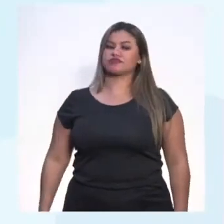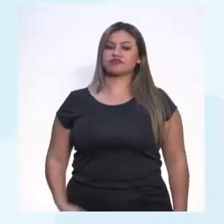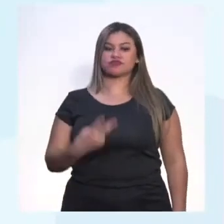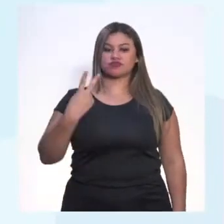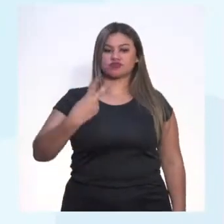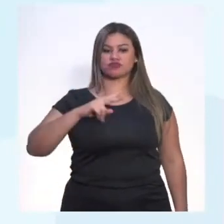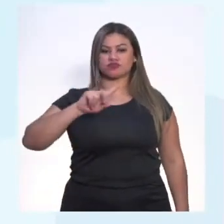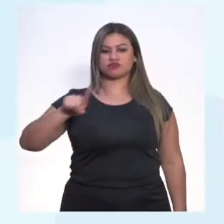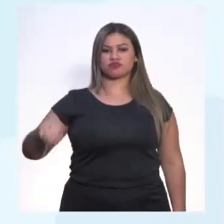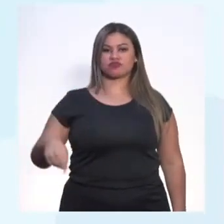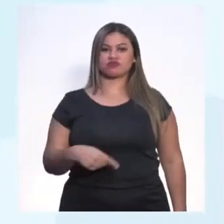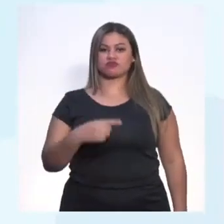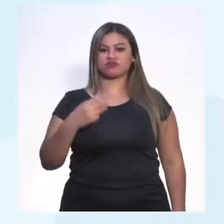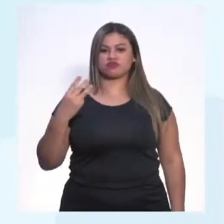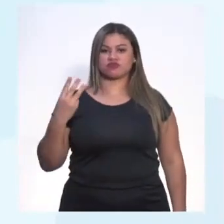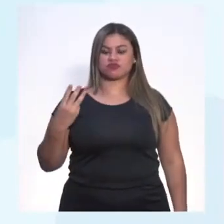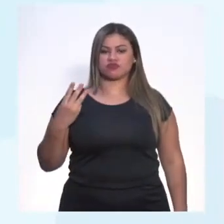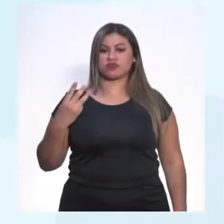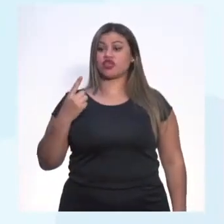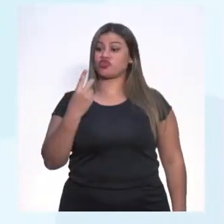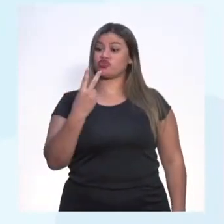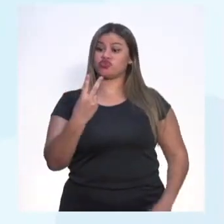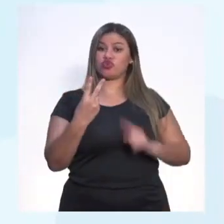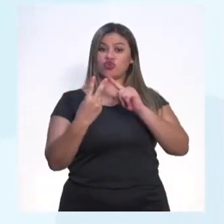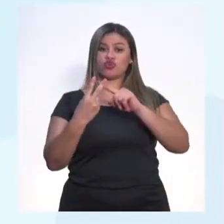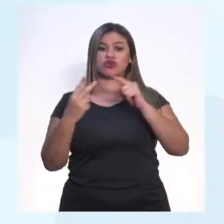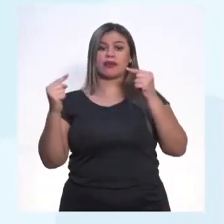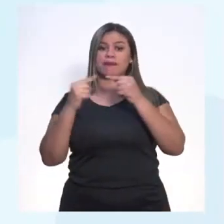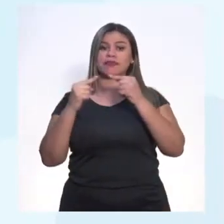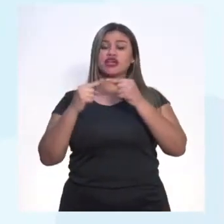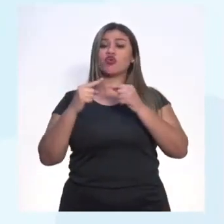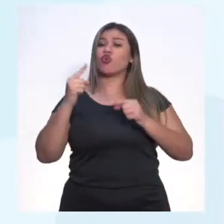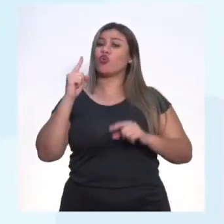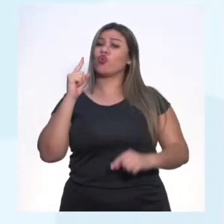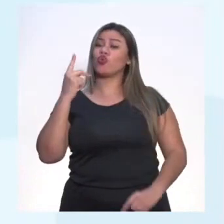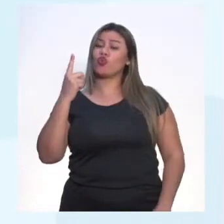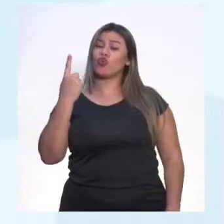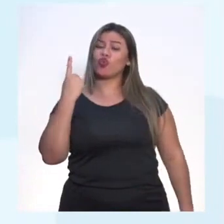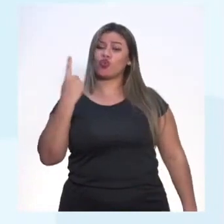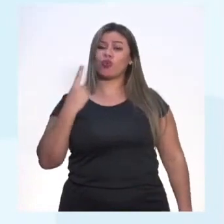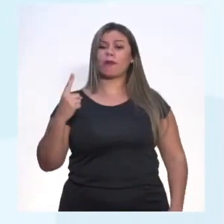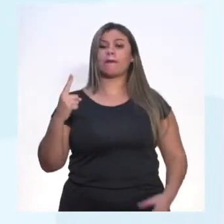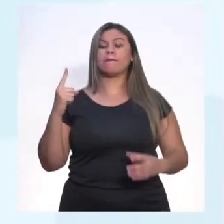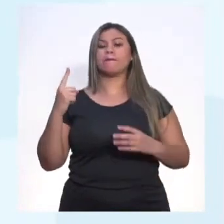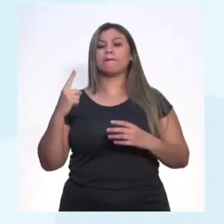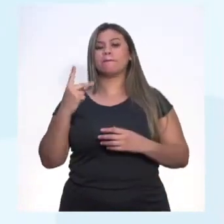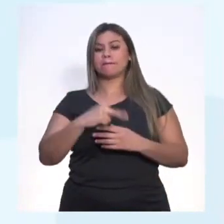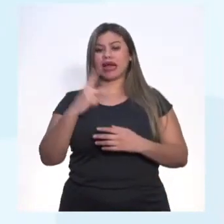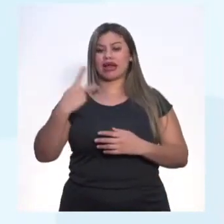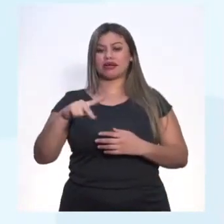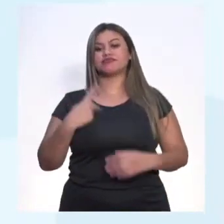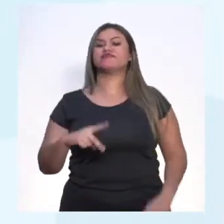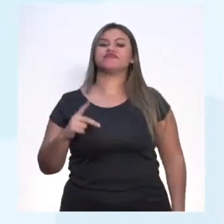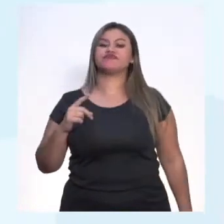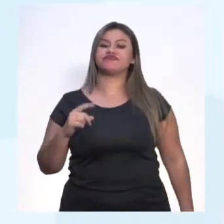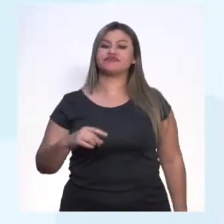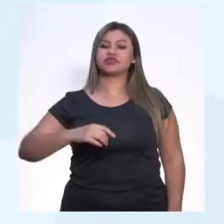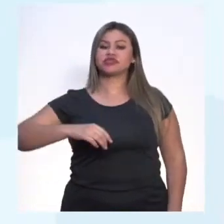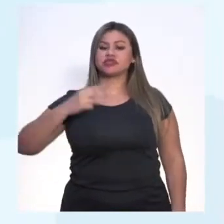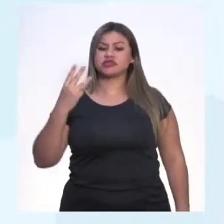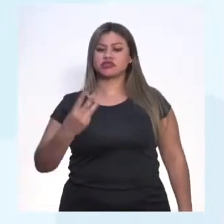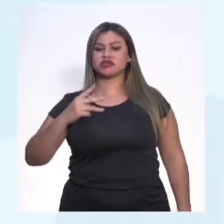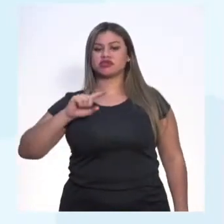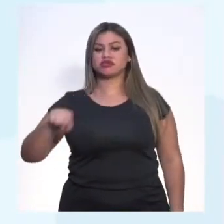2, que é o único primo par, depois 3, 5,